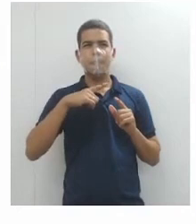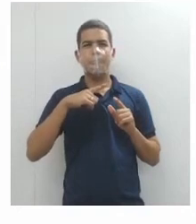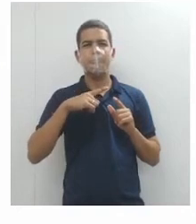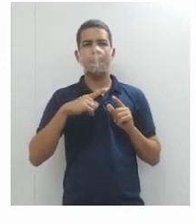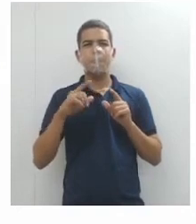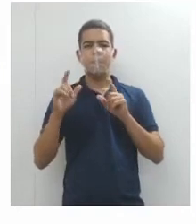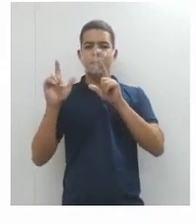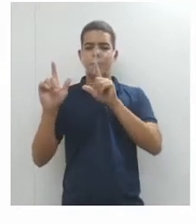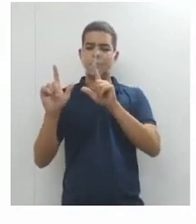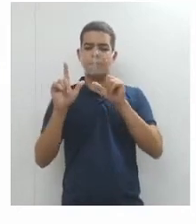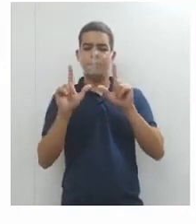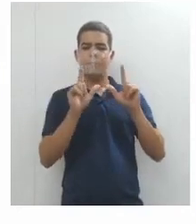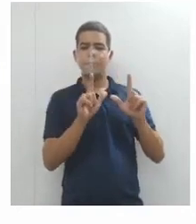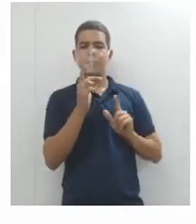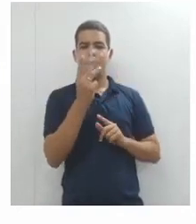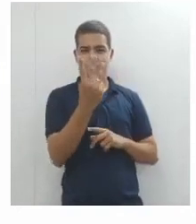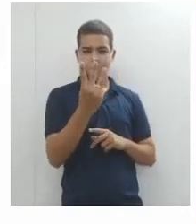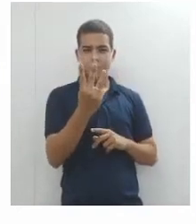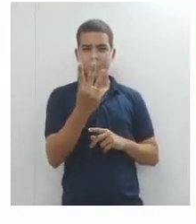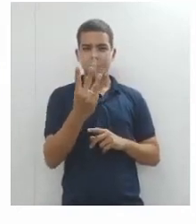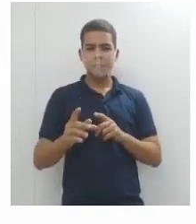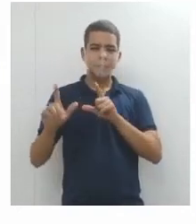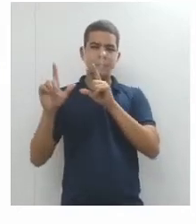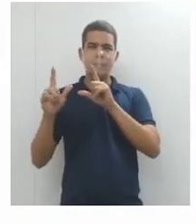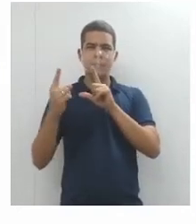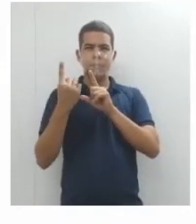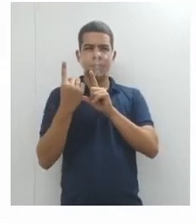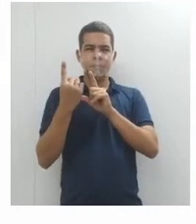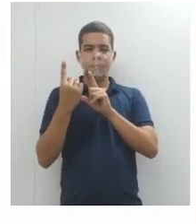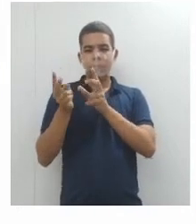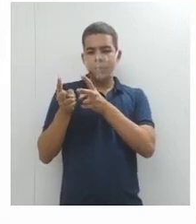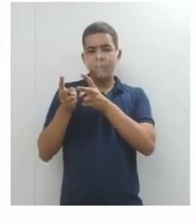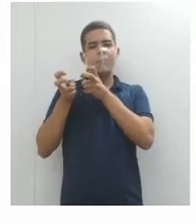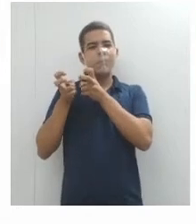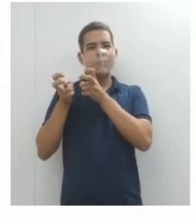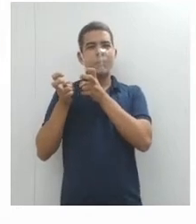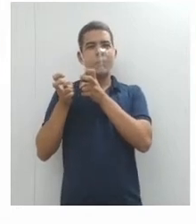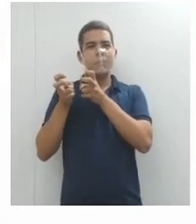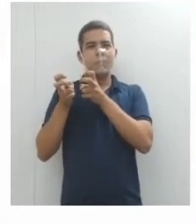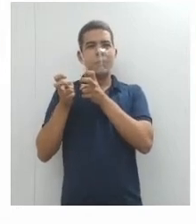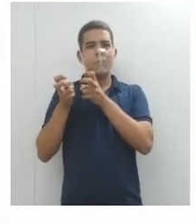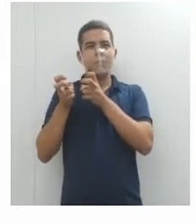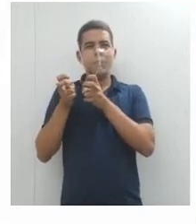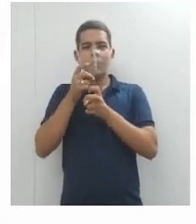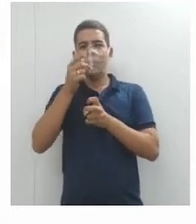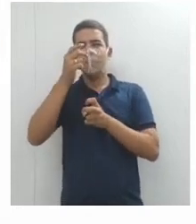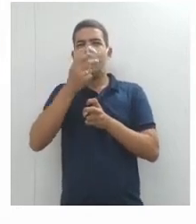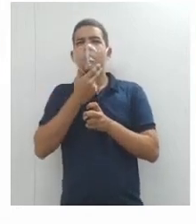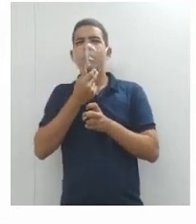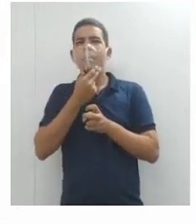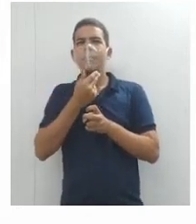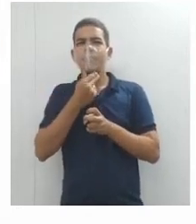aí 3 quadrinhos nessa tirinha. O primeiro quadrinho, nós podemos perceber que a personagem,